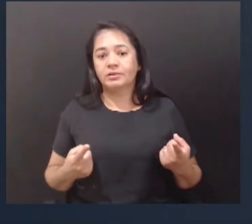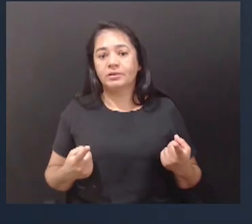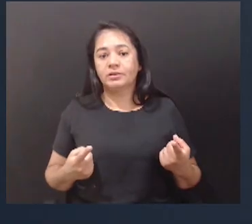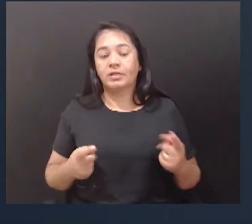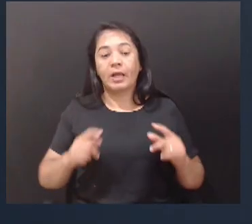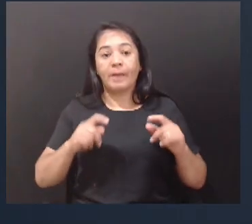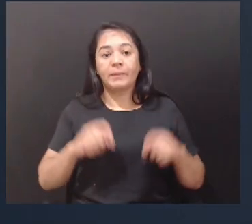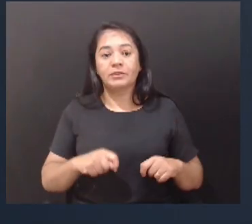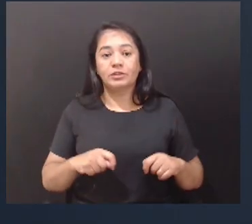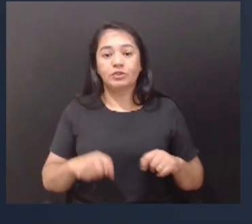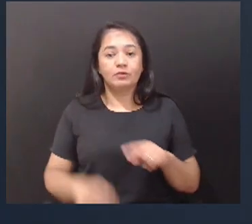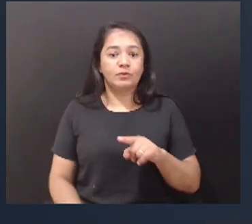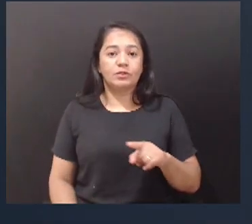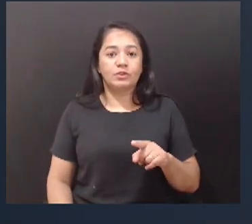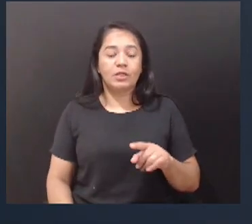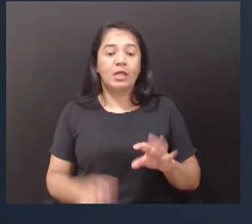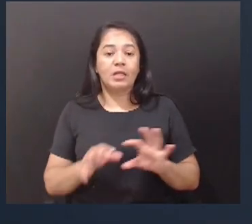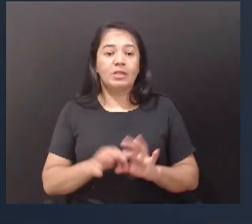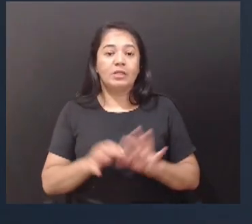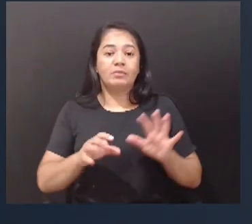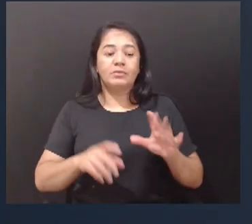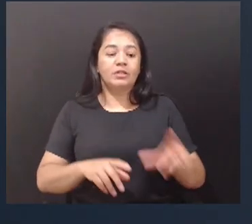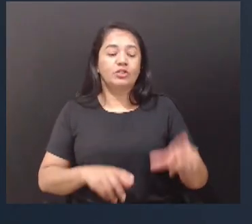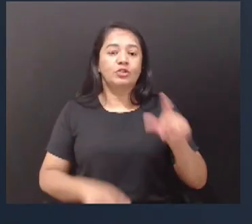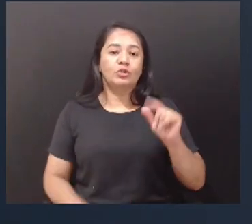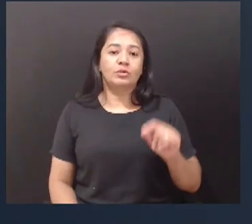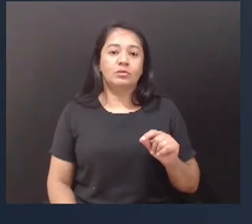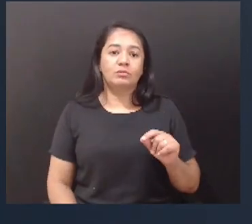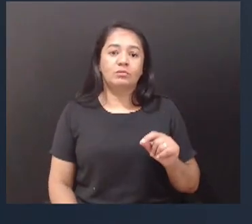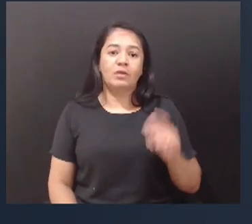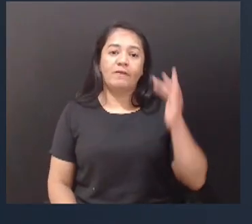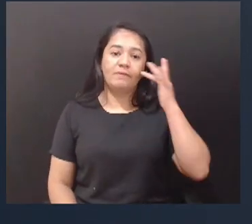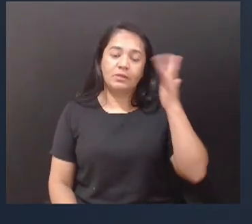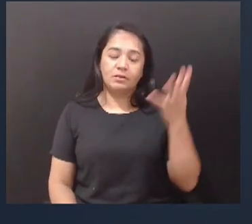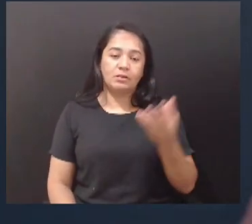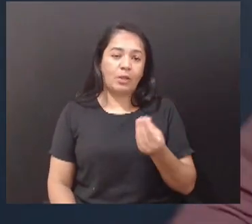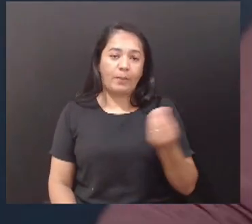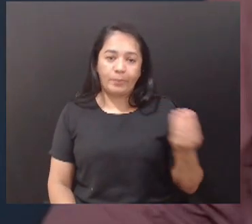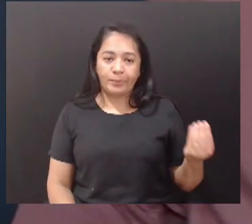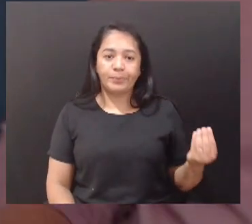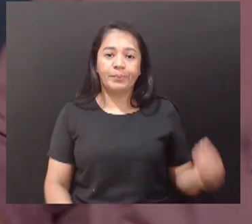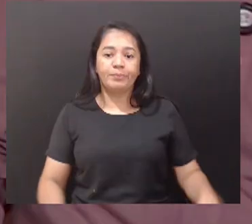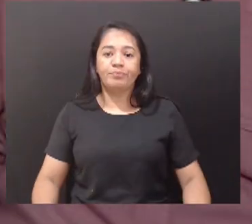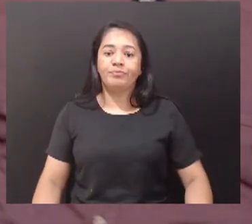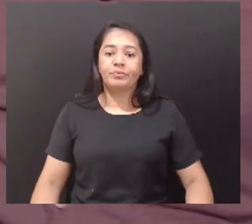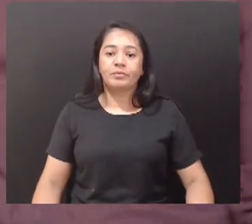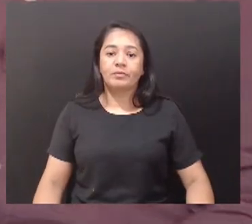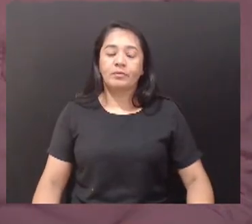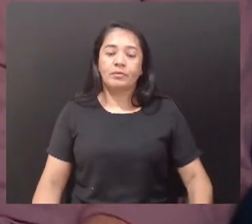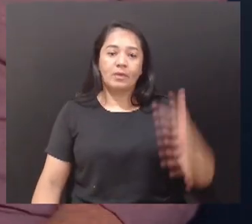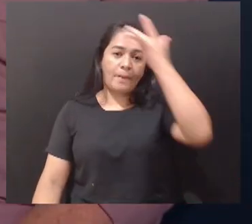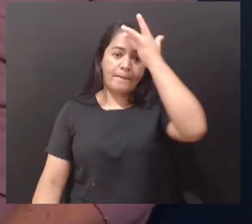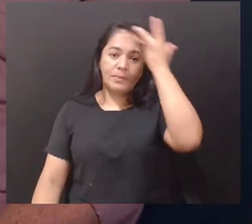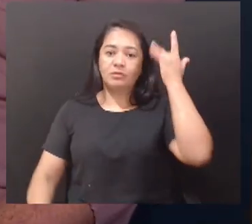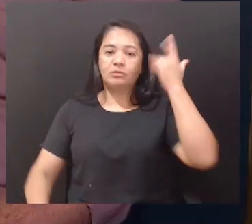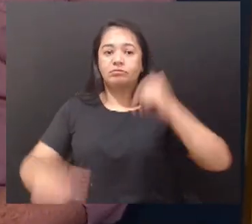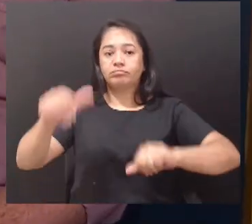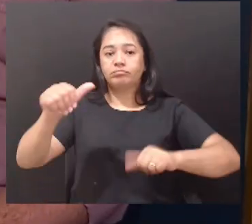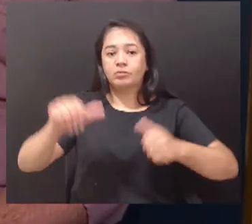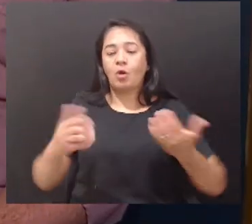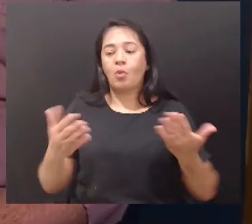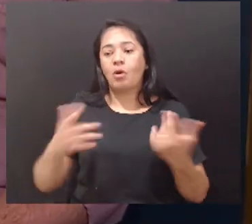essa liberdade de fazer uma escolha, isso facilita demais no planejamento também. E a pessoa também analisar qual tipo de investimento ela